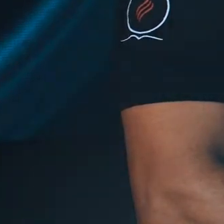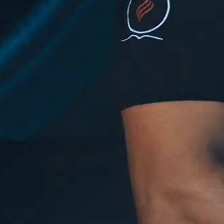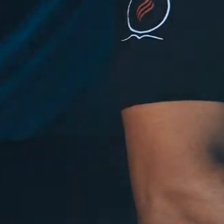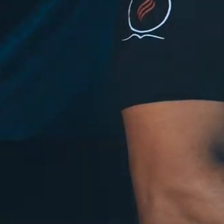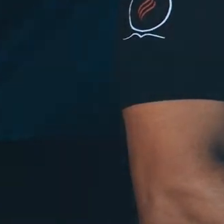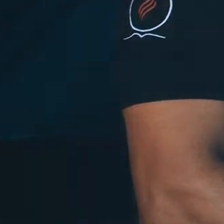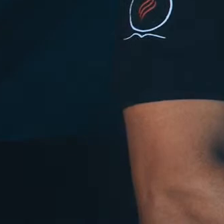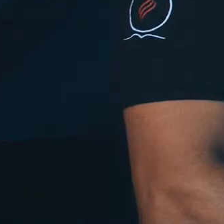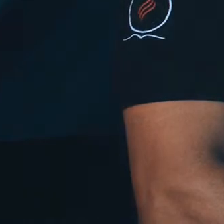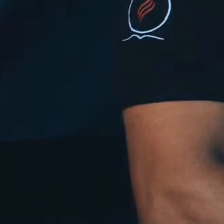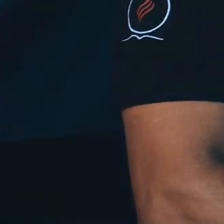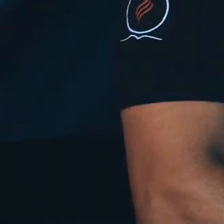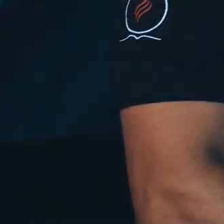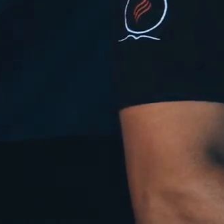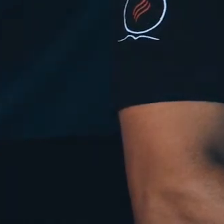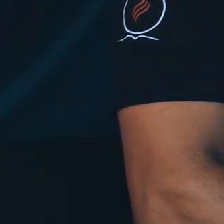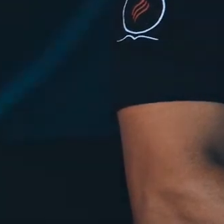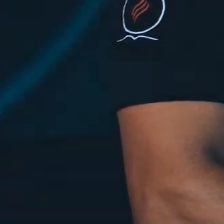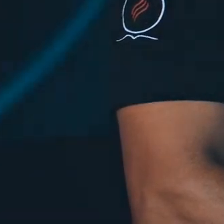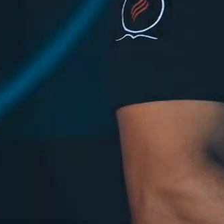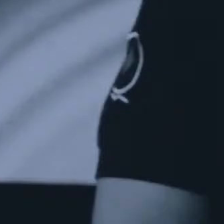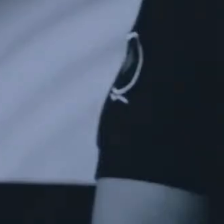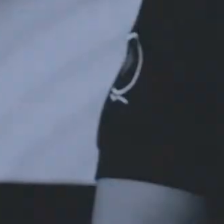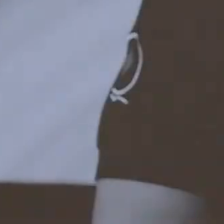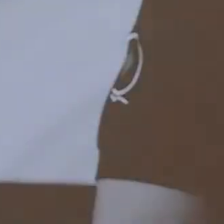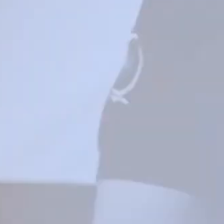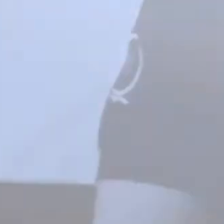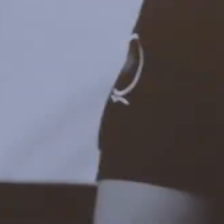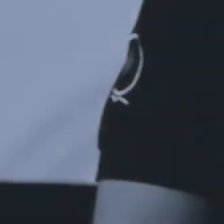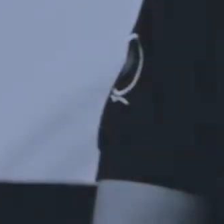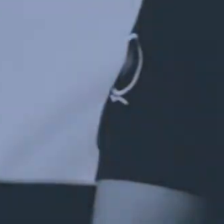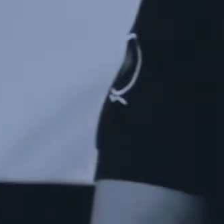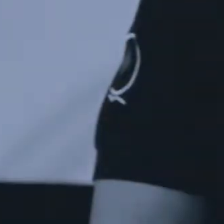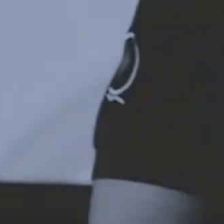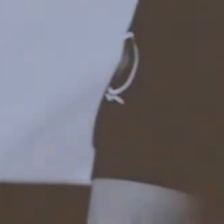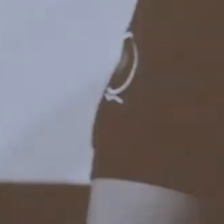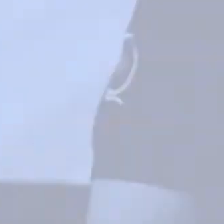sociais, Facebook e no Instagram,